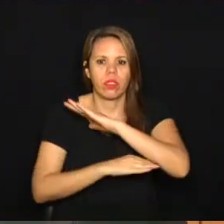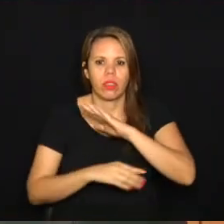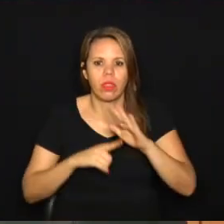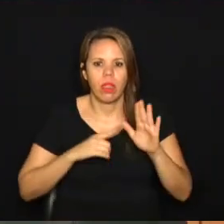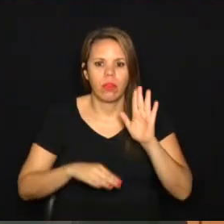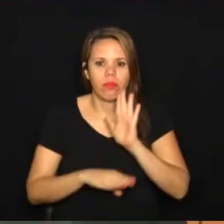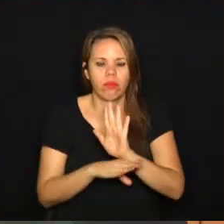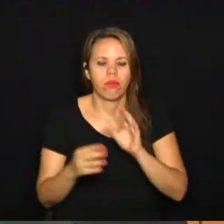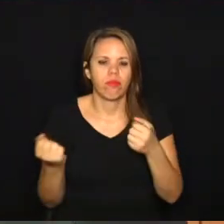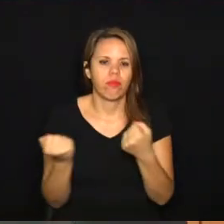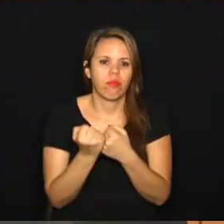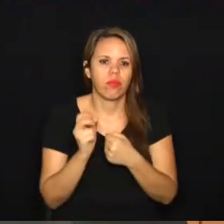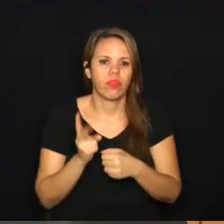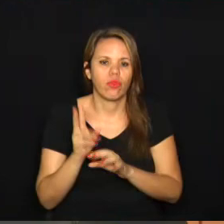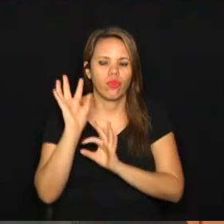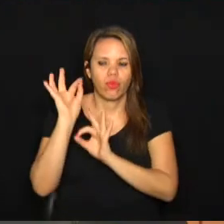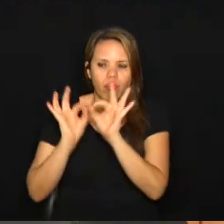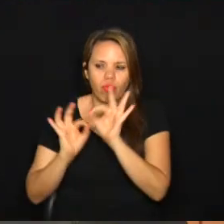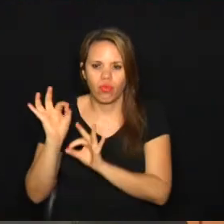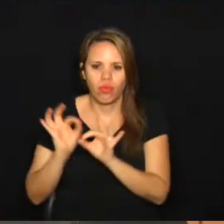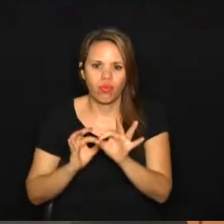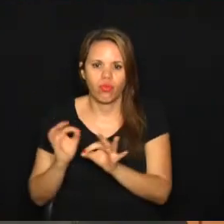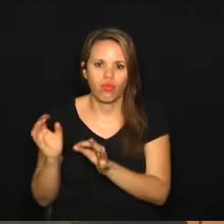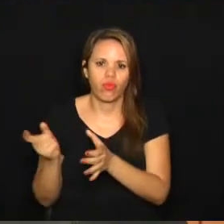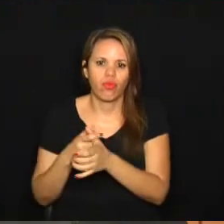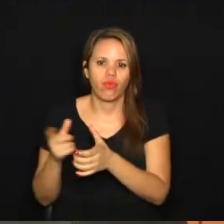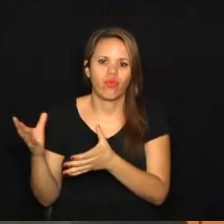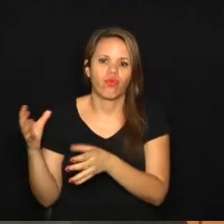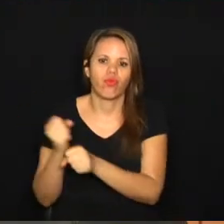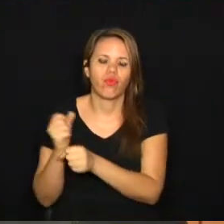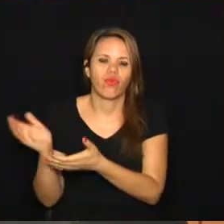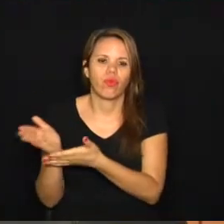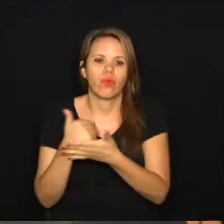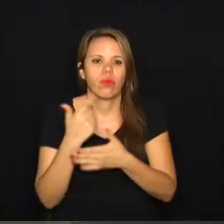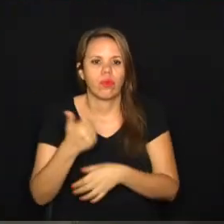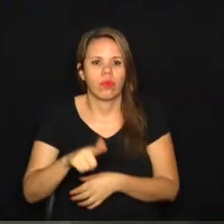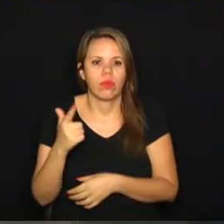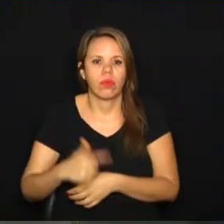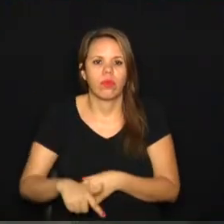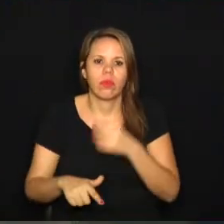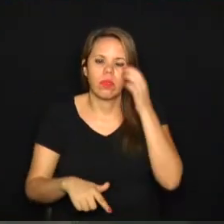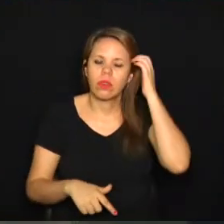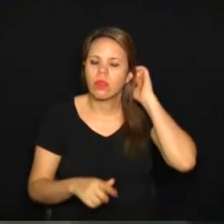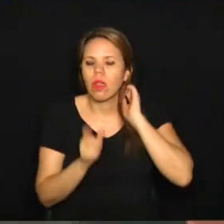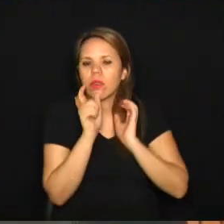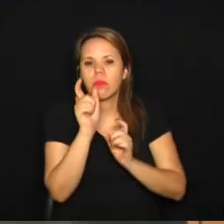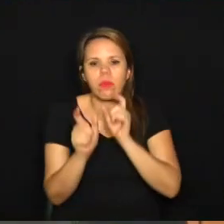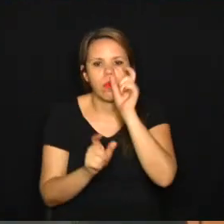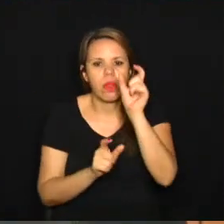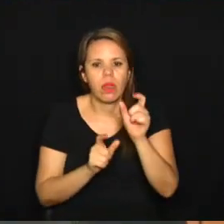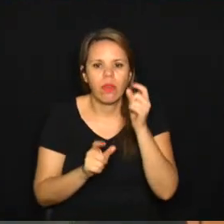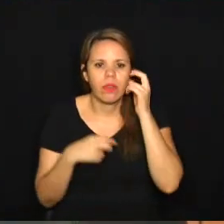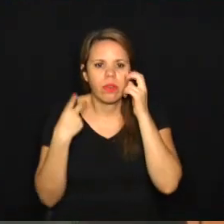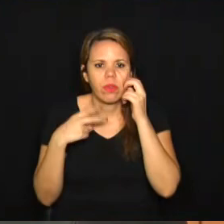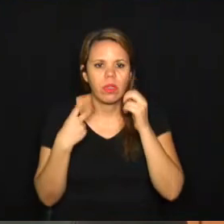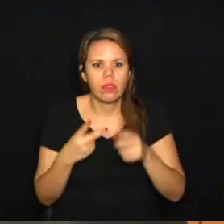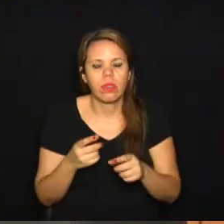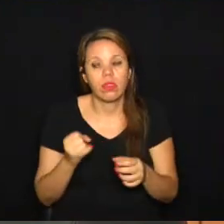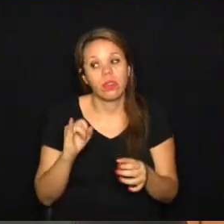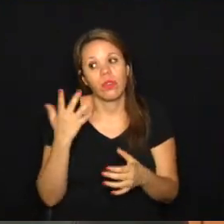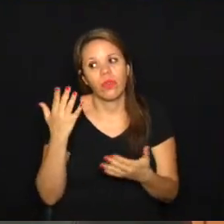nas votações dos ajustes da Receita. Se não fosse por isso, repetindo as palavras do vereador Recine ano passado, ia ser um